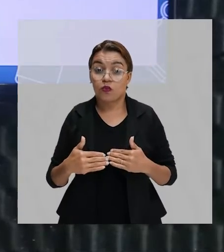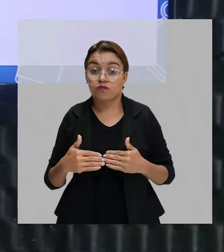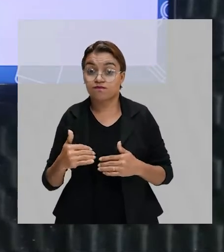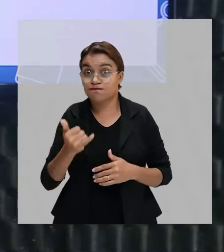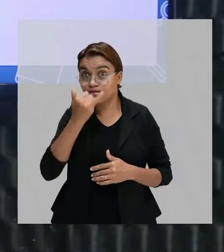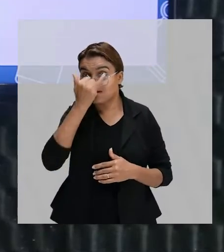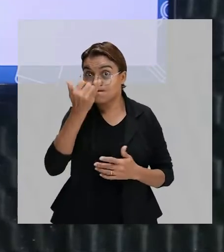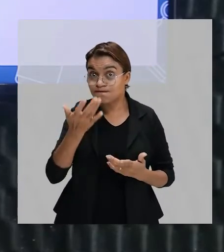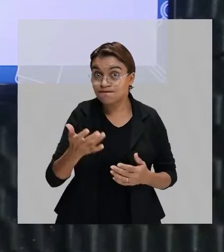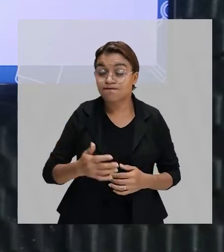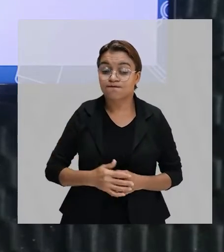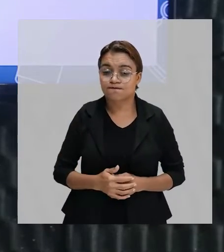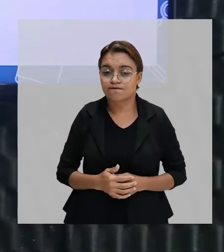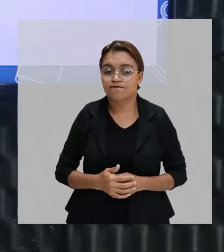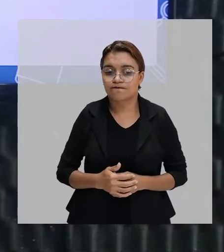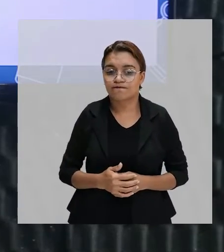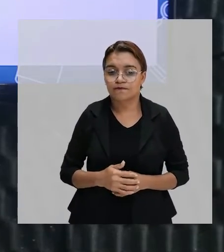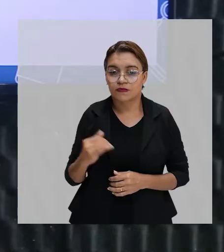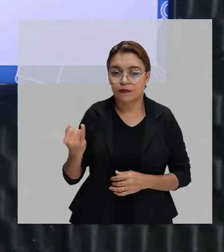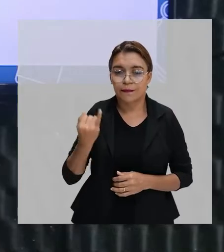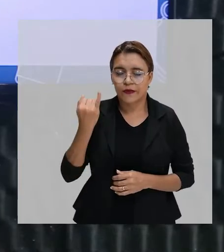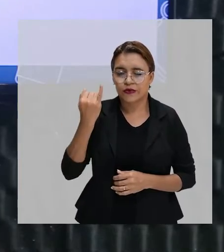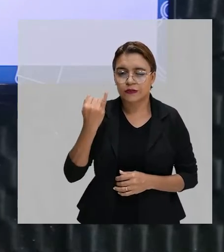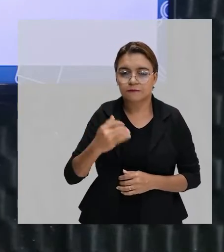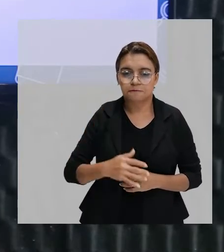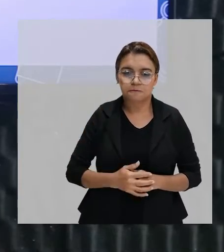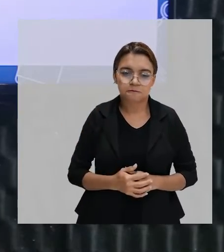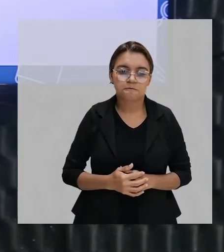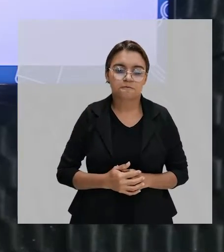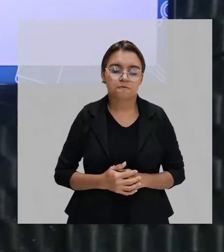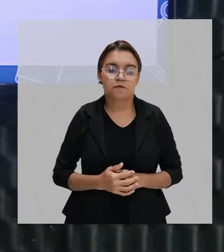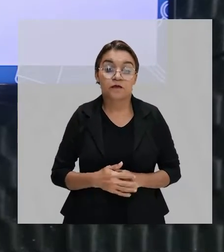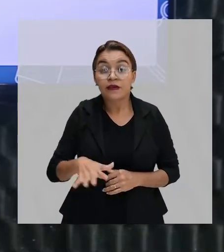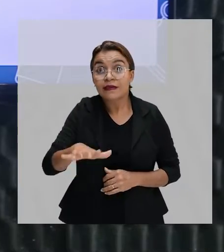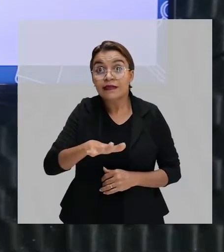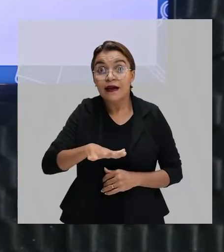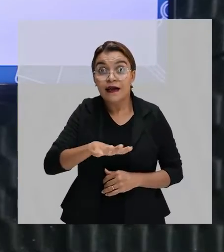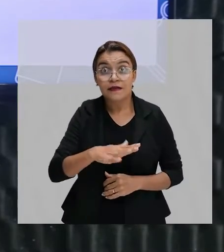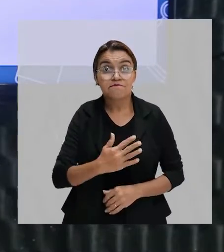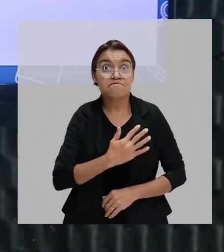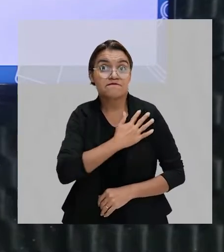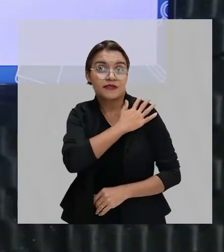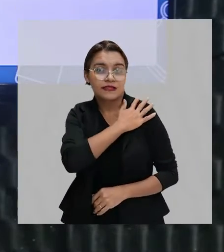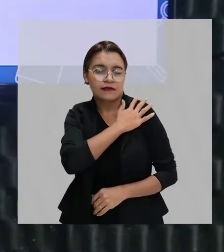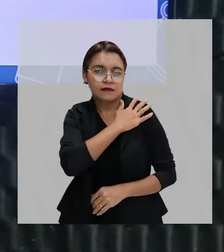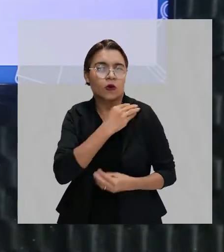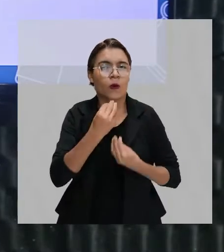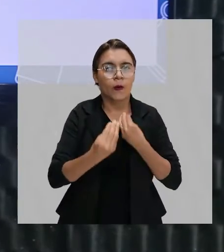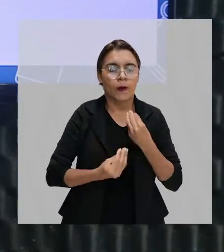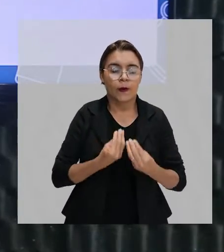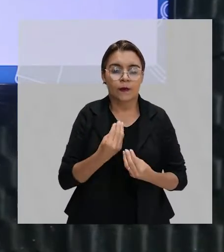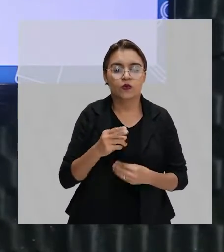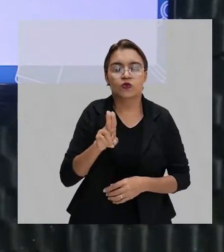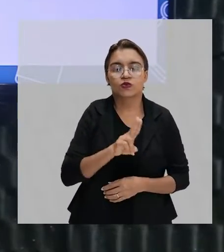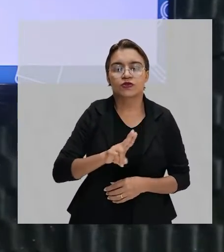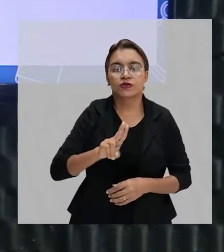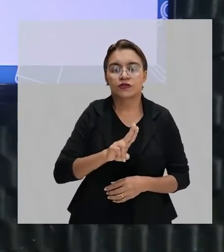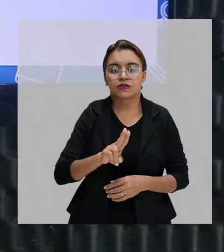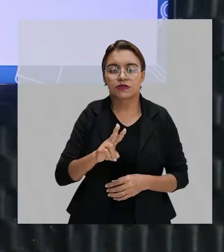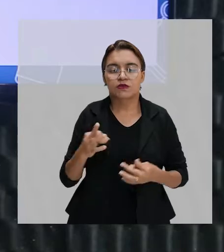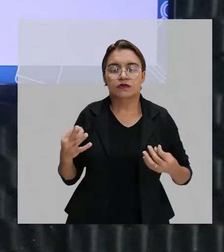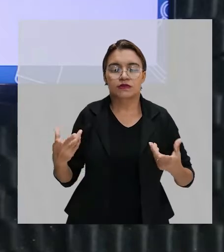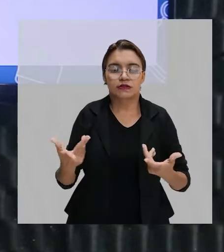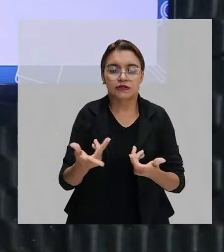saber de Serrinha ler o que aplicar no momento e no âmbito militar tá aqui ó no âmbito militar utilizam-se técnicas